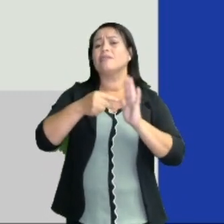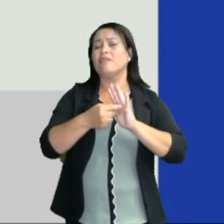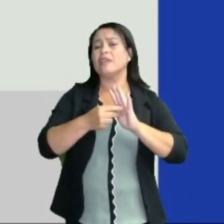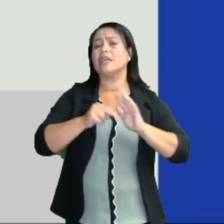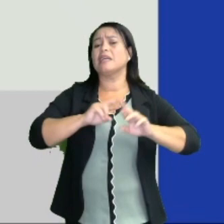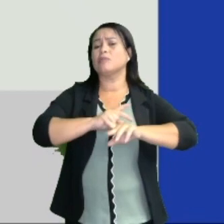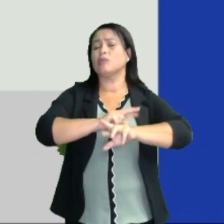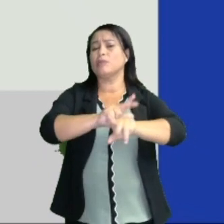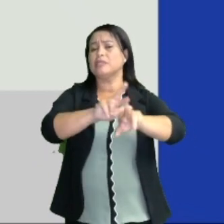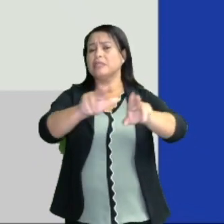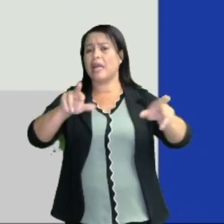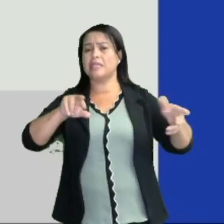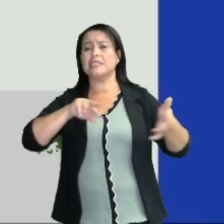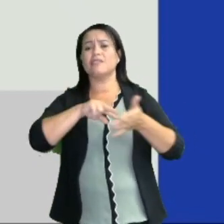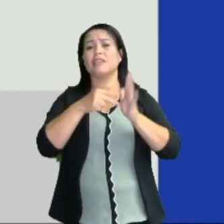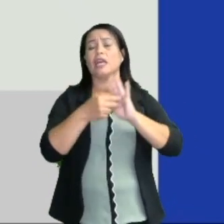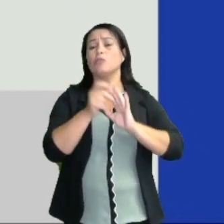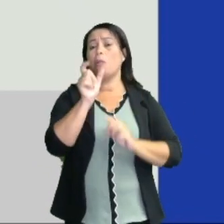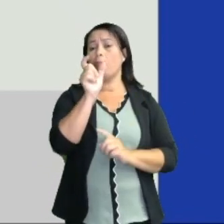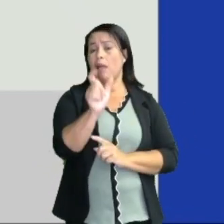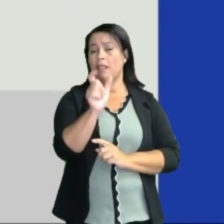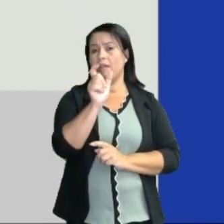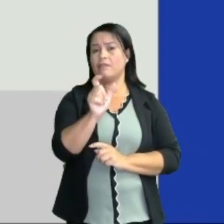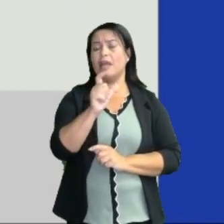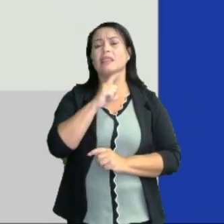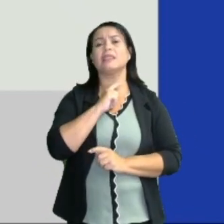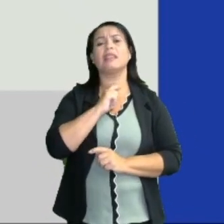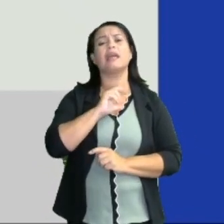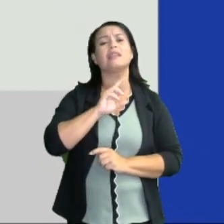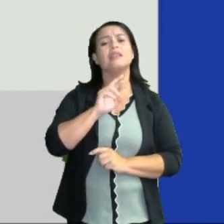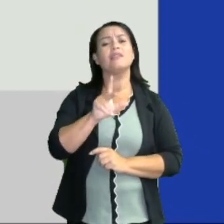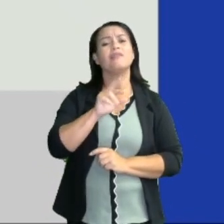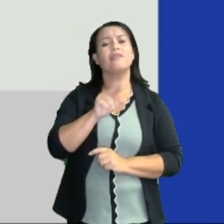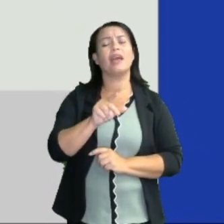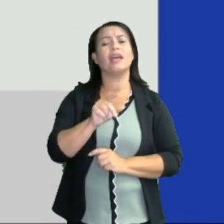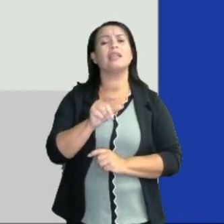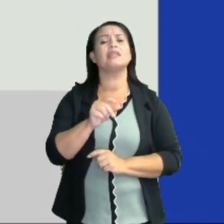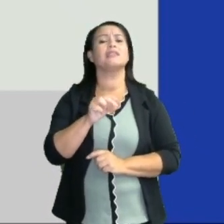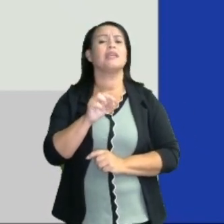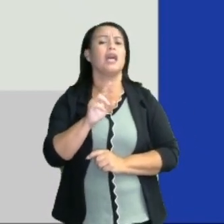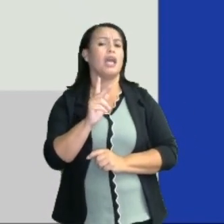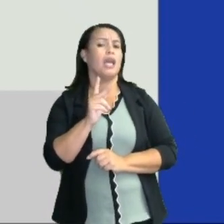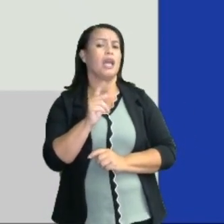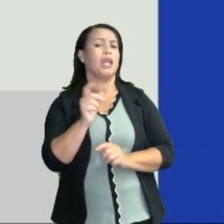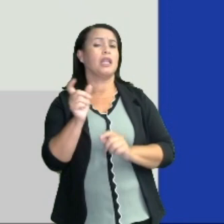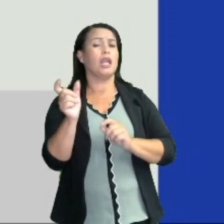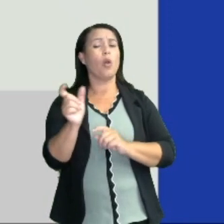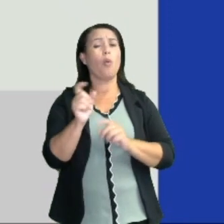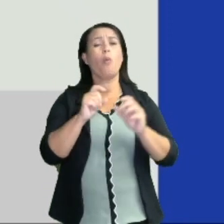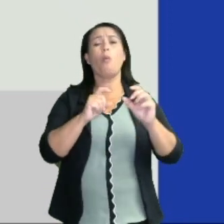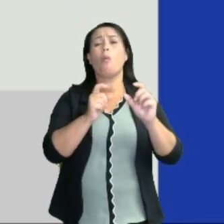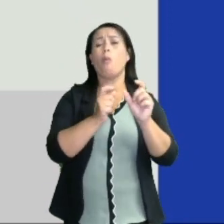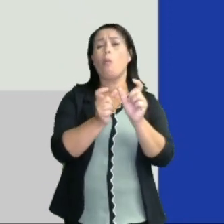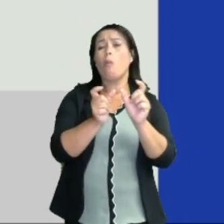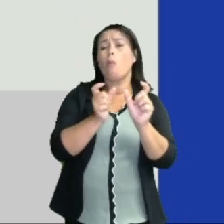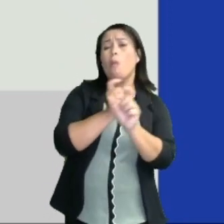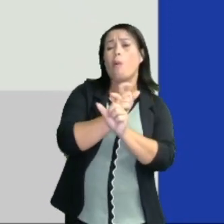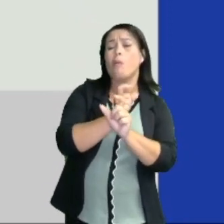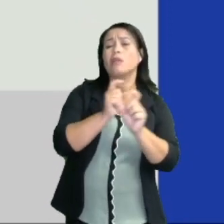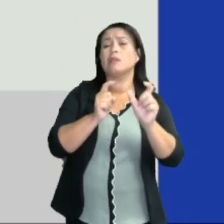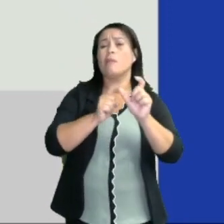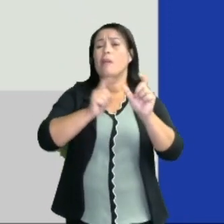de significados de uma palavra. A diferença entre as palavras homônimas e polissêmica está em sua